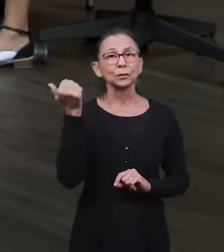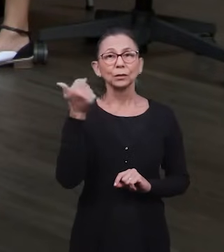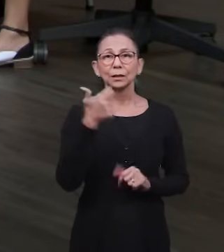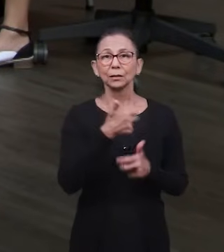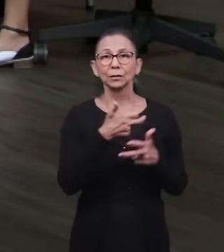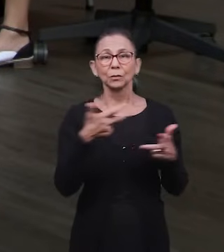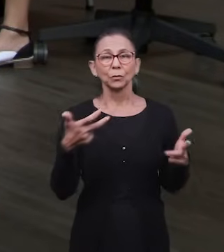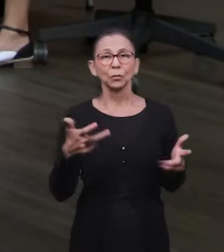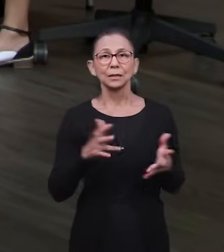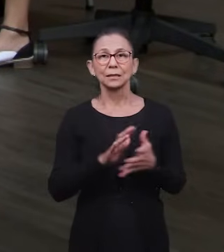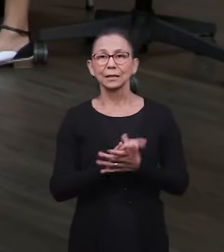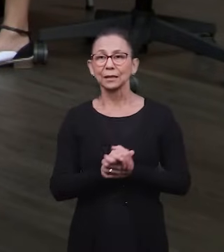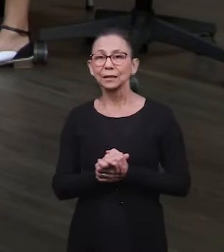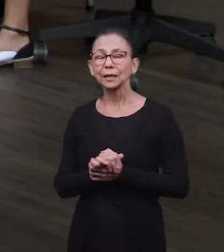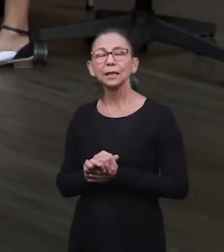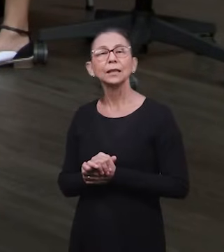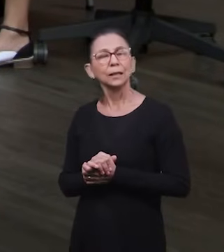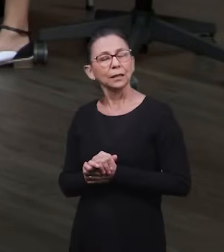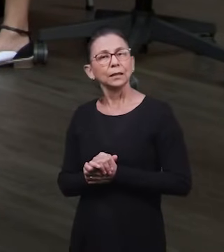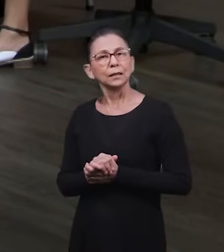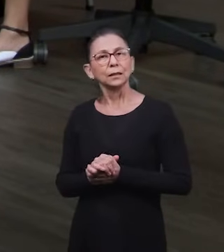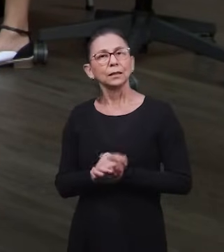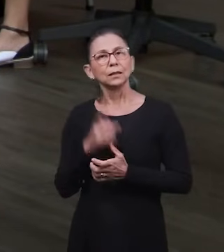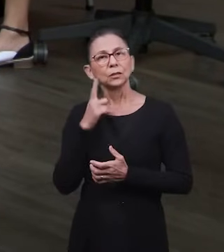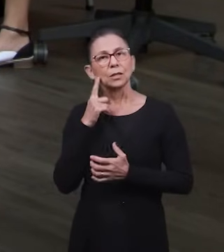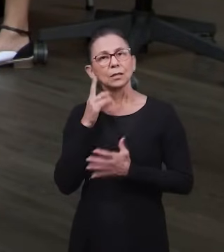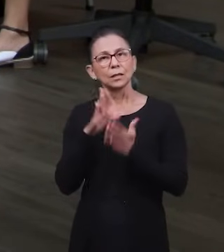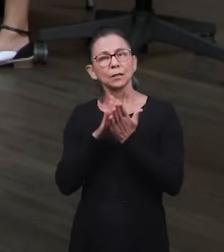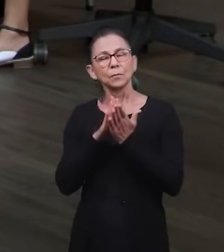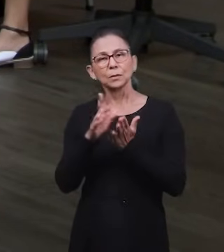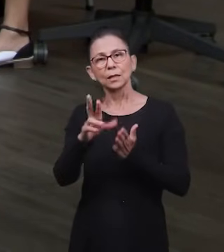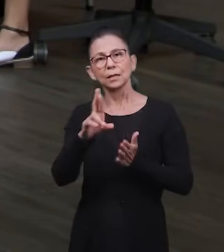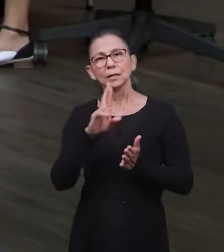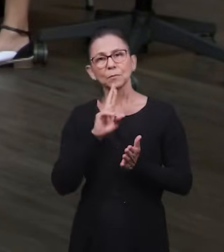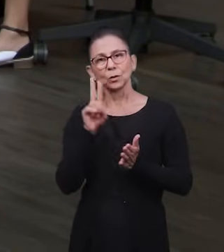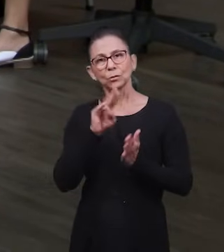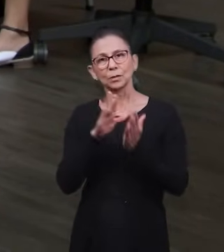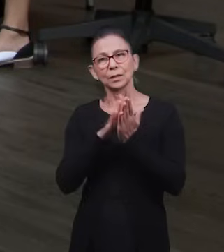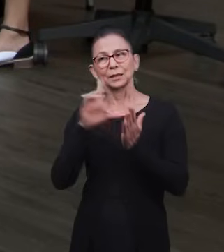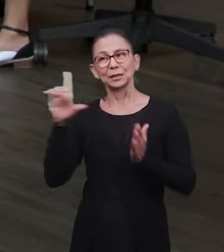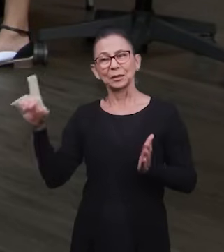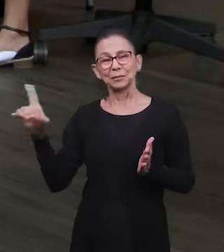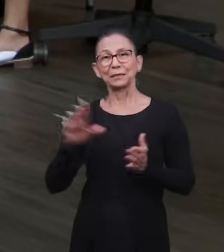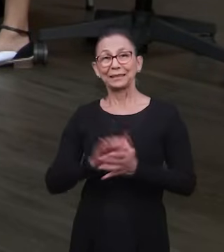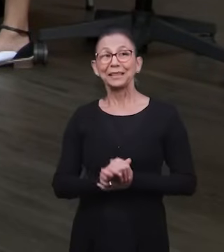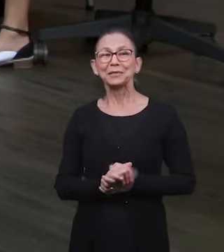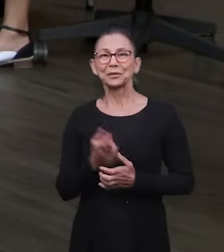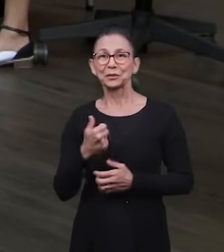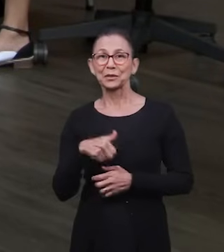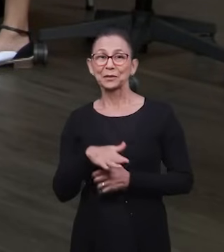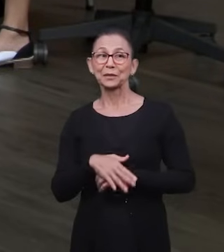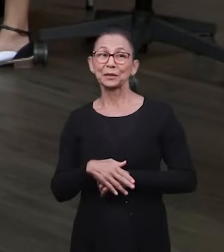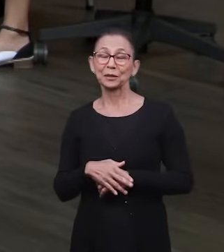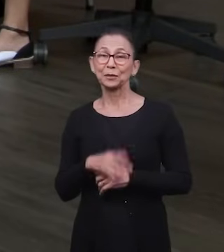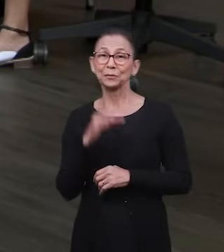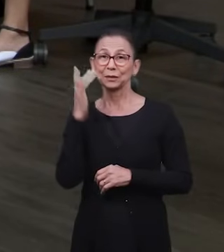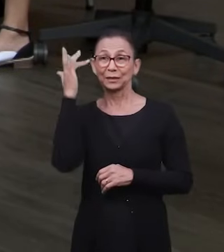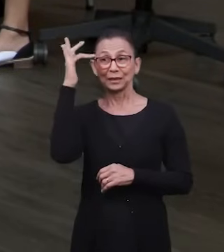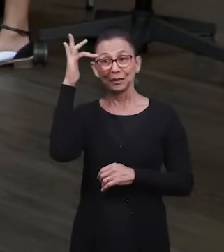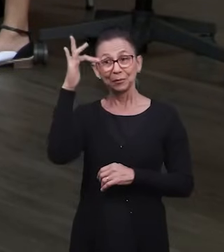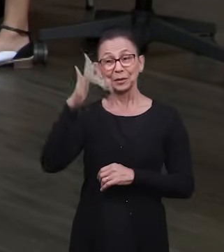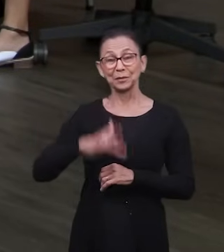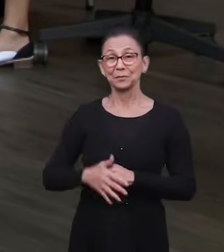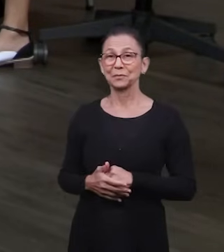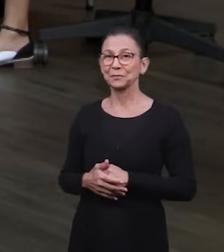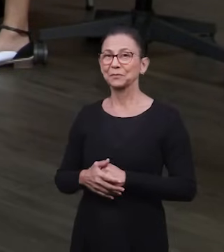ouvindo as respostas do pastor à luz da palavra, eu tenho certeza que todos os telespectadores estão temerosos, né? A gente fica temeroso, né? É algo